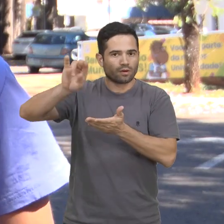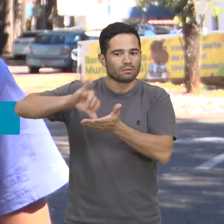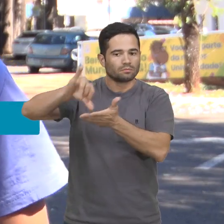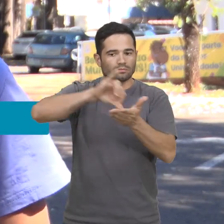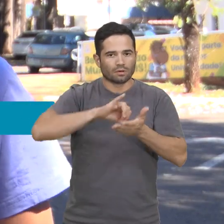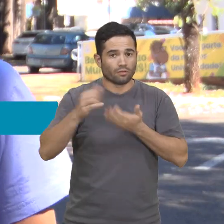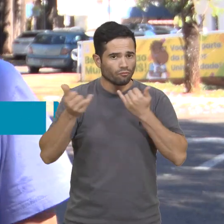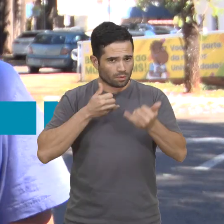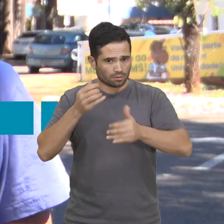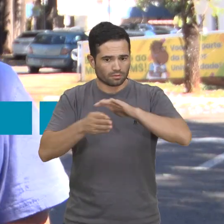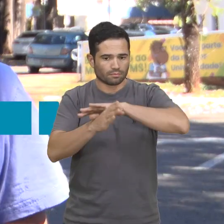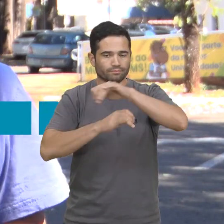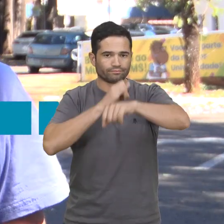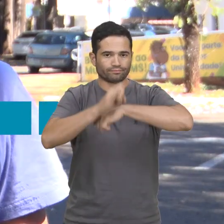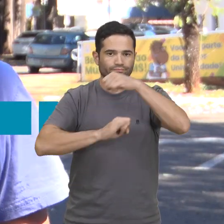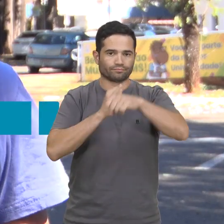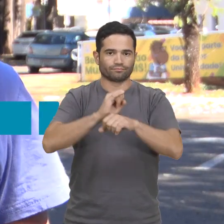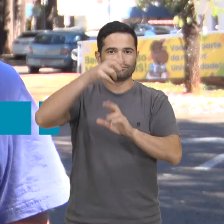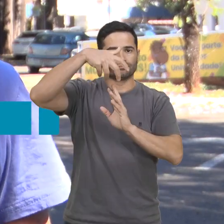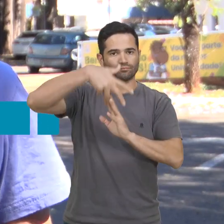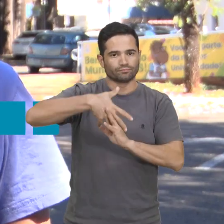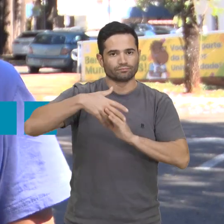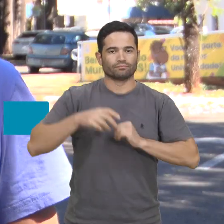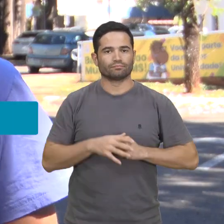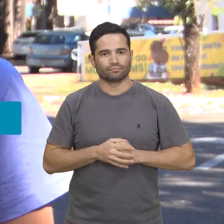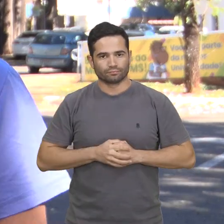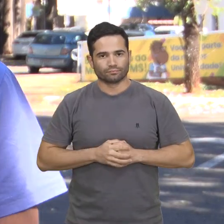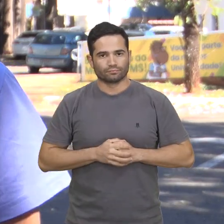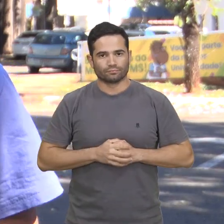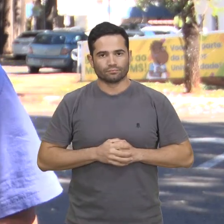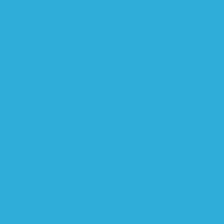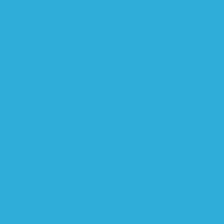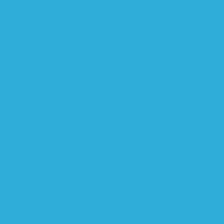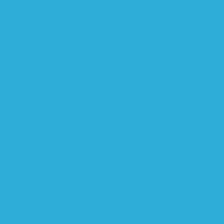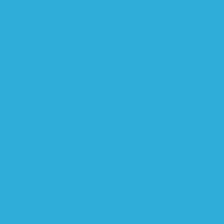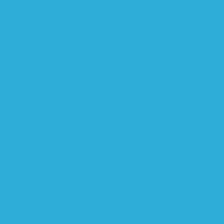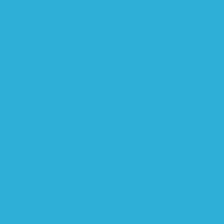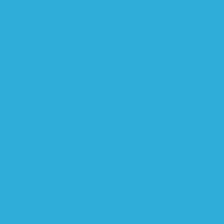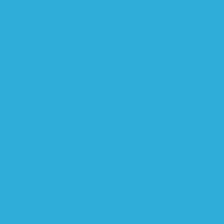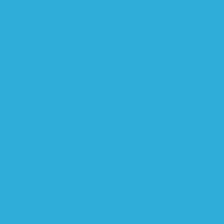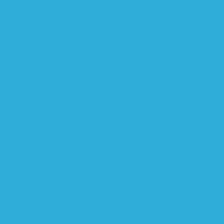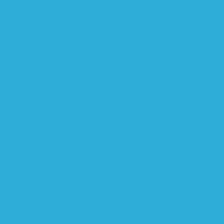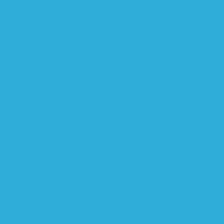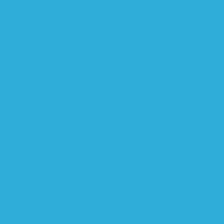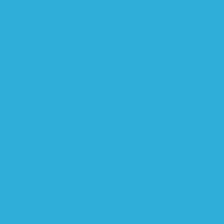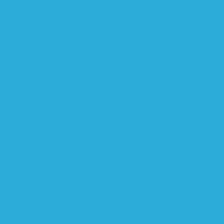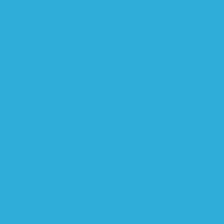e nos campus. Para mais informações, acesse o nosso portal de notícias.